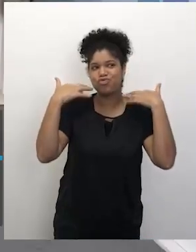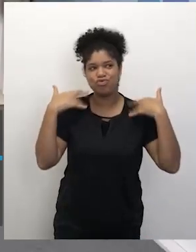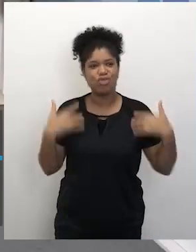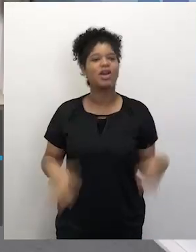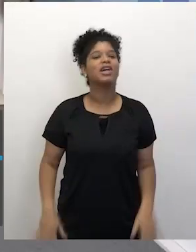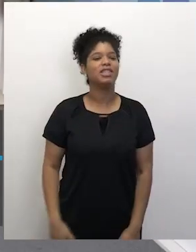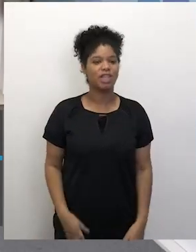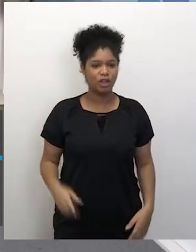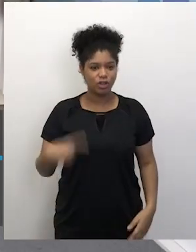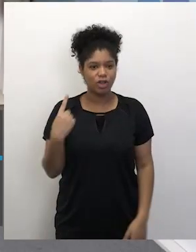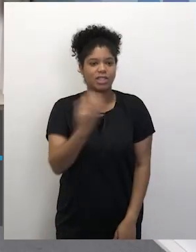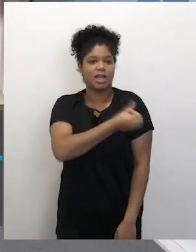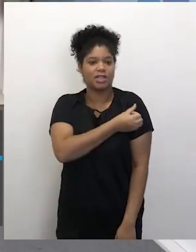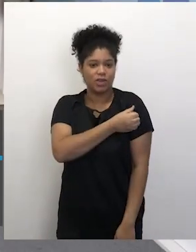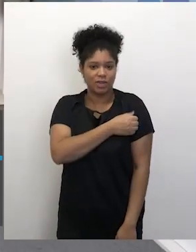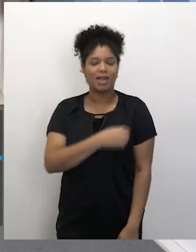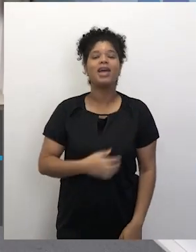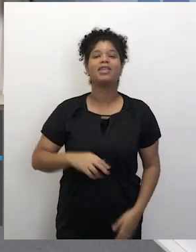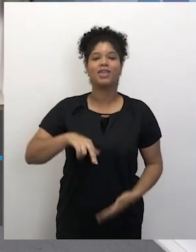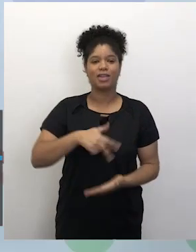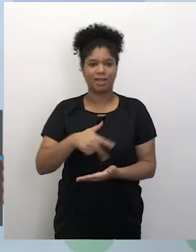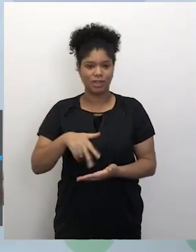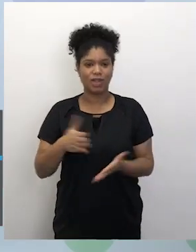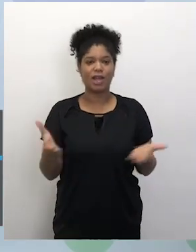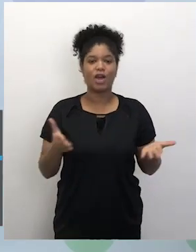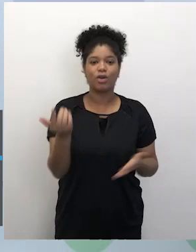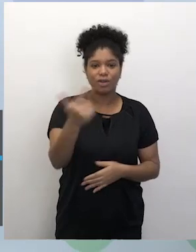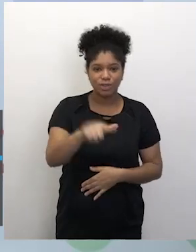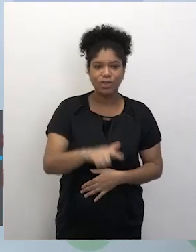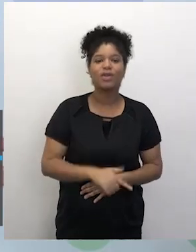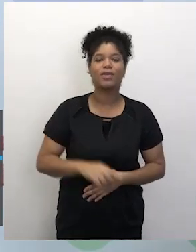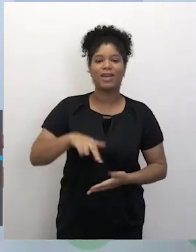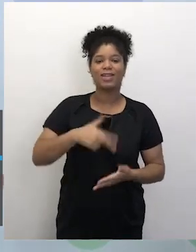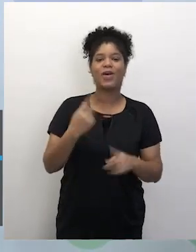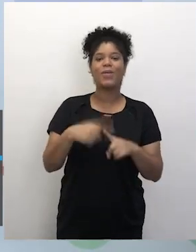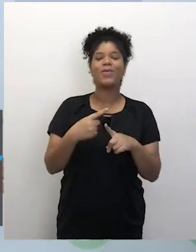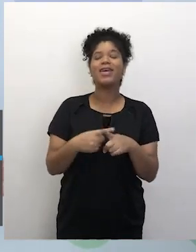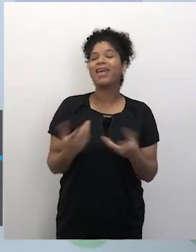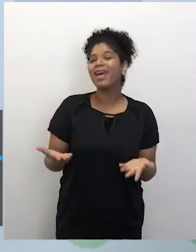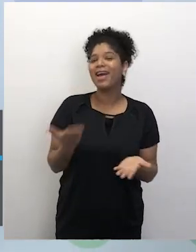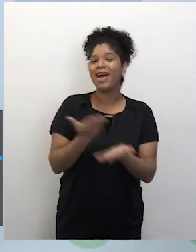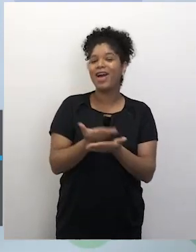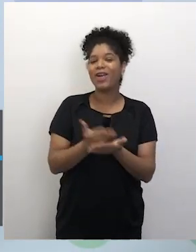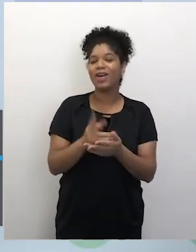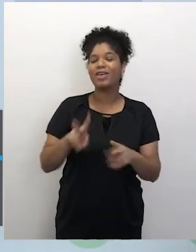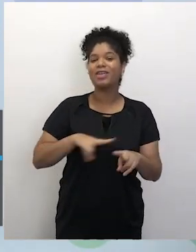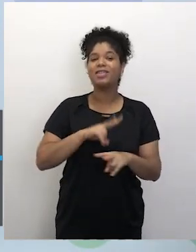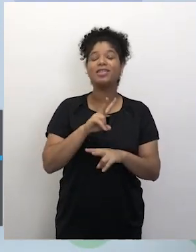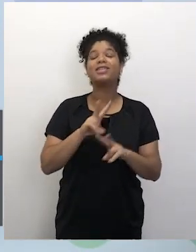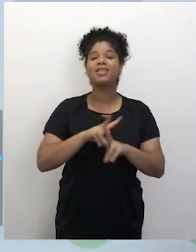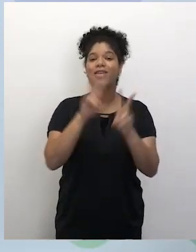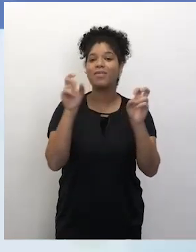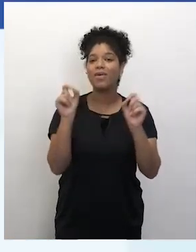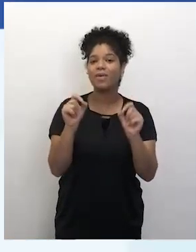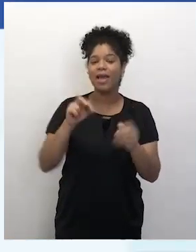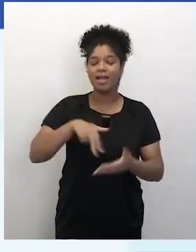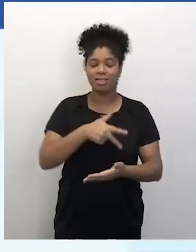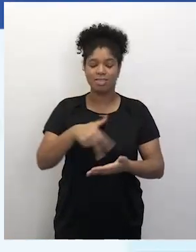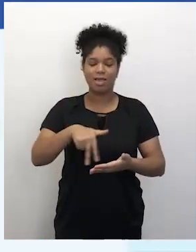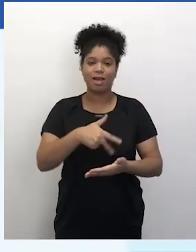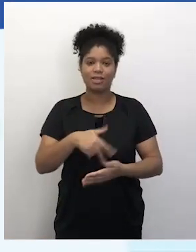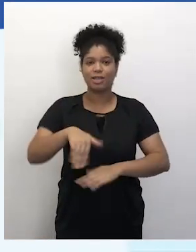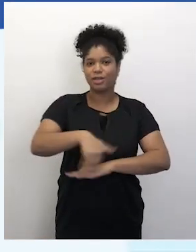dançamos hoje no sexto ano, vamos dançar agora, porque a nossa aula, ela é intitulada Danças Urbanas, e aí a